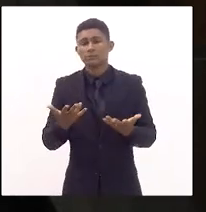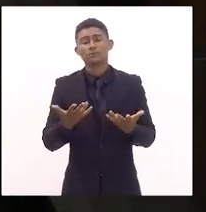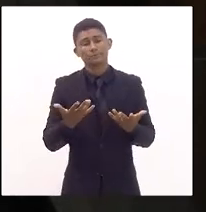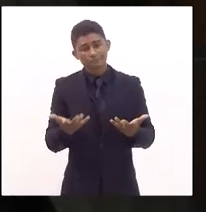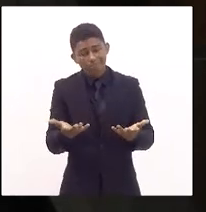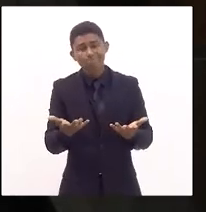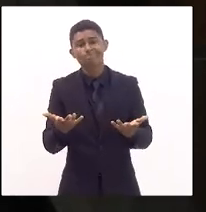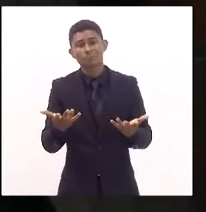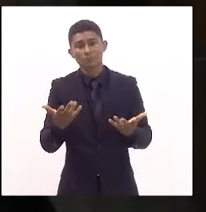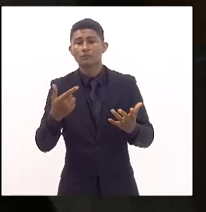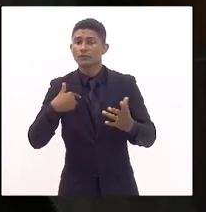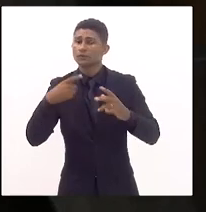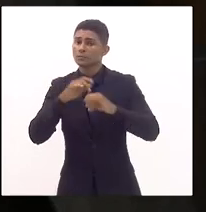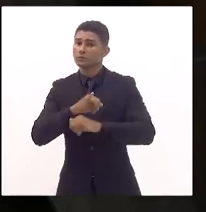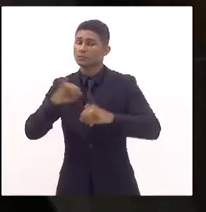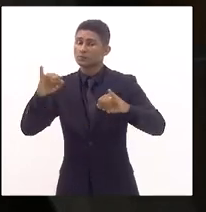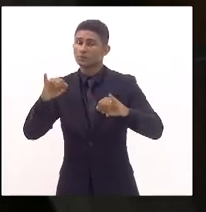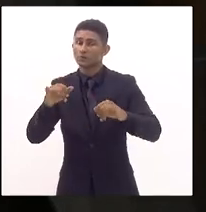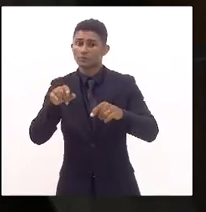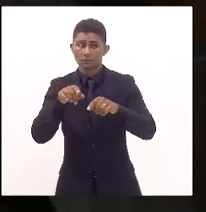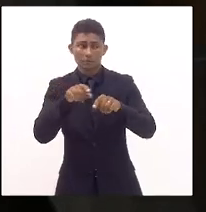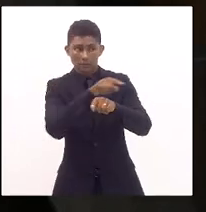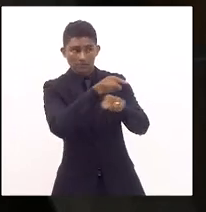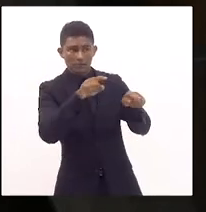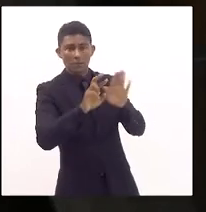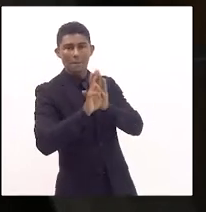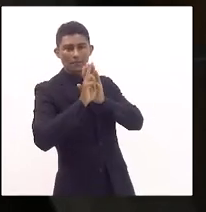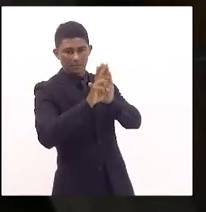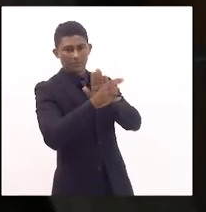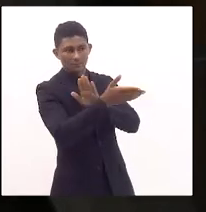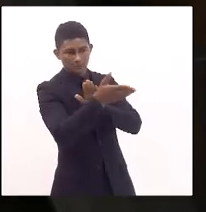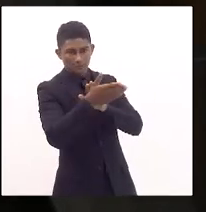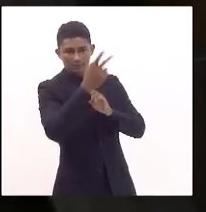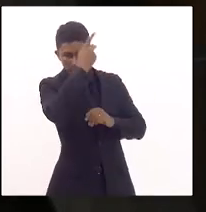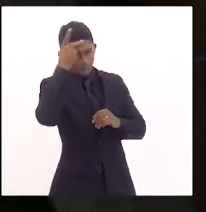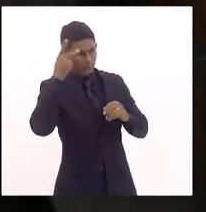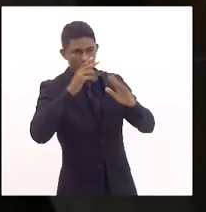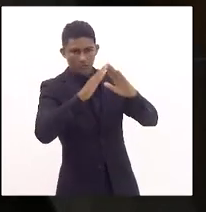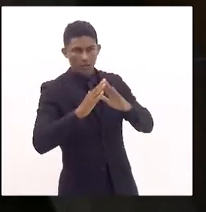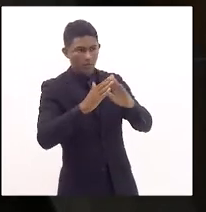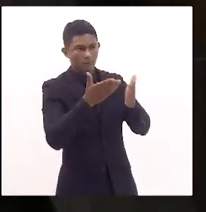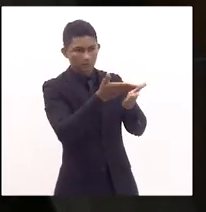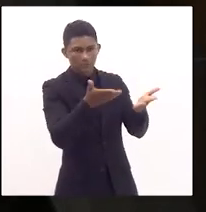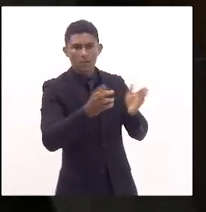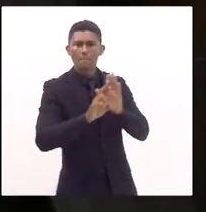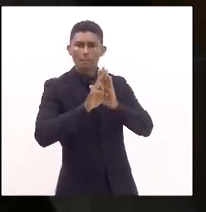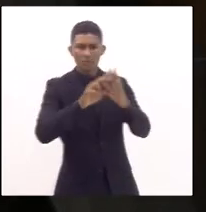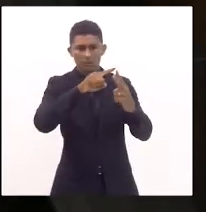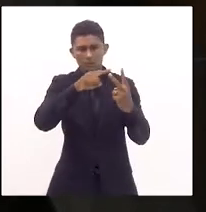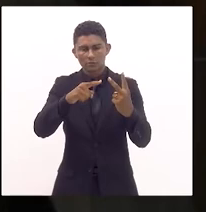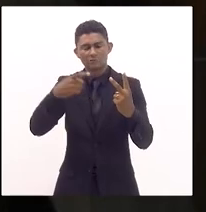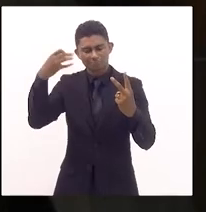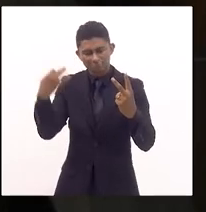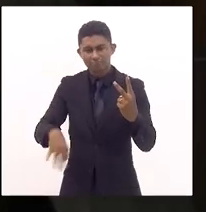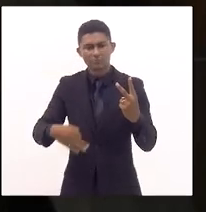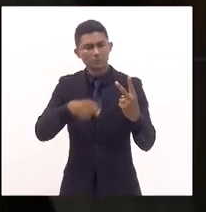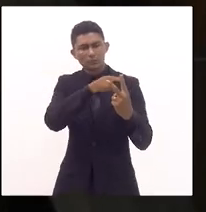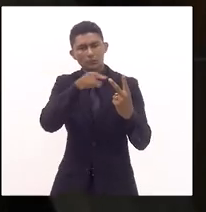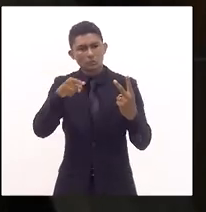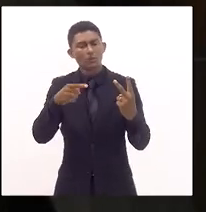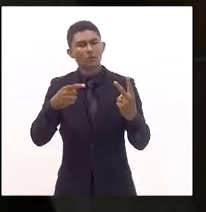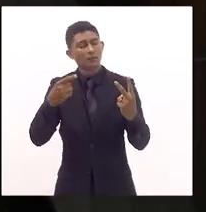dizer para os representantes dos assentamentos que representaram muito bem, que é perfeitamente compreensível